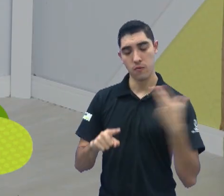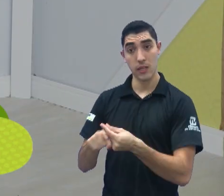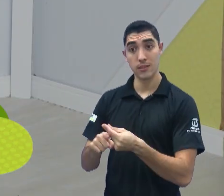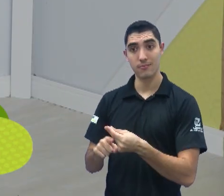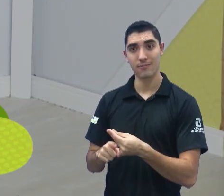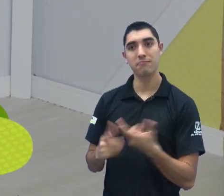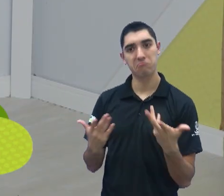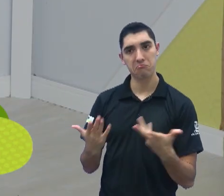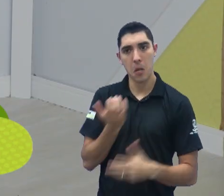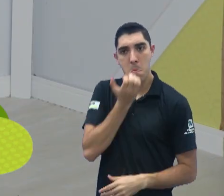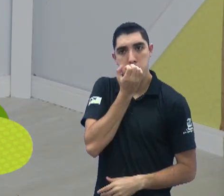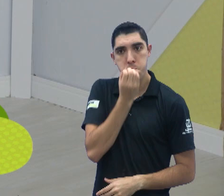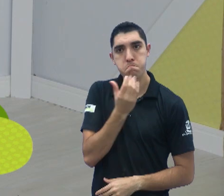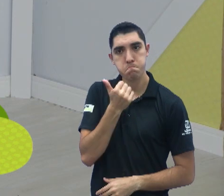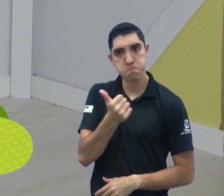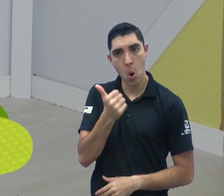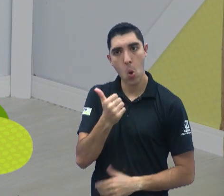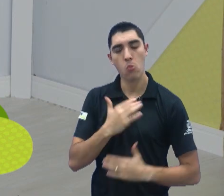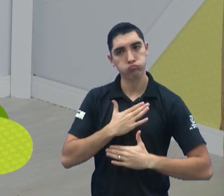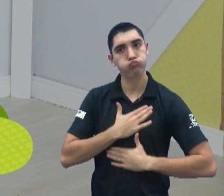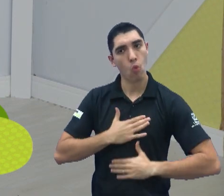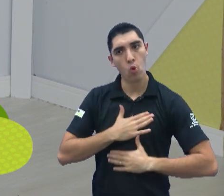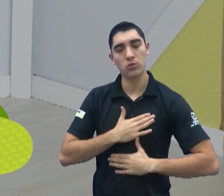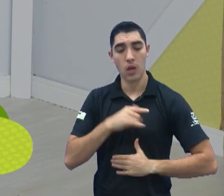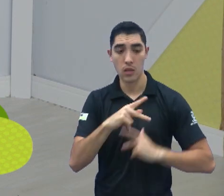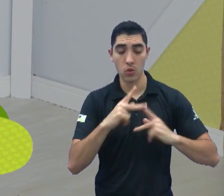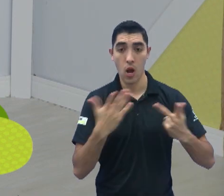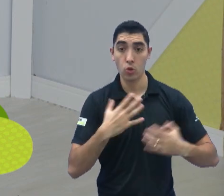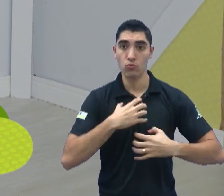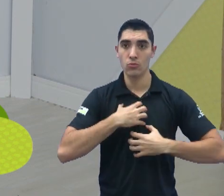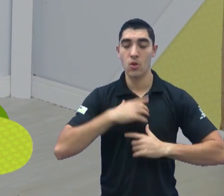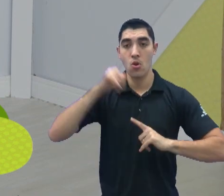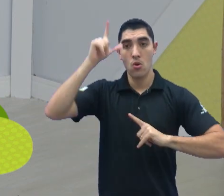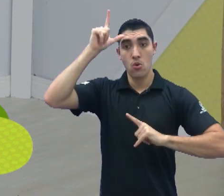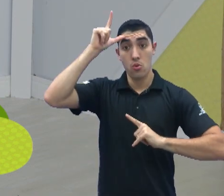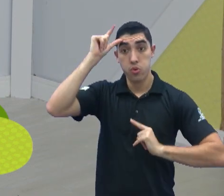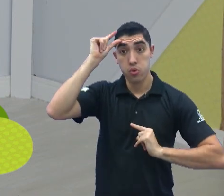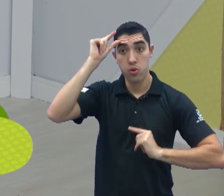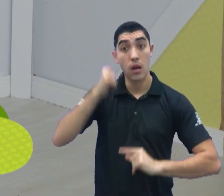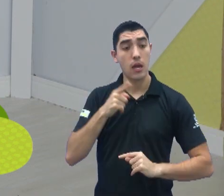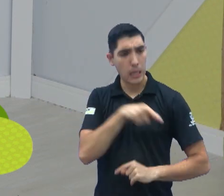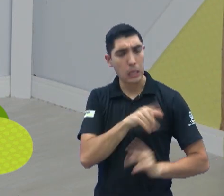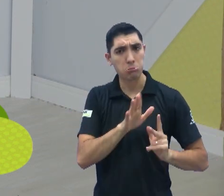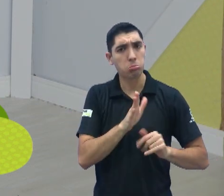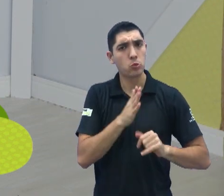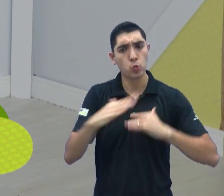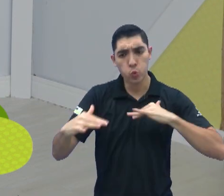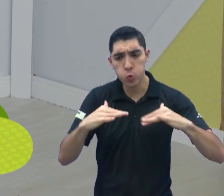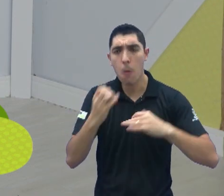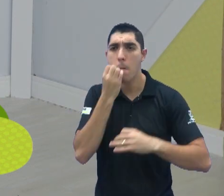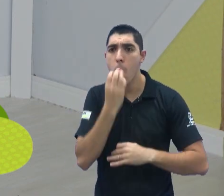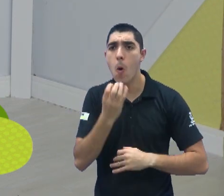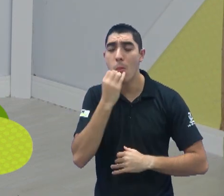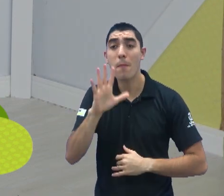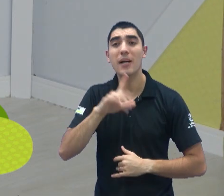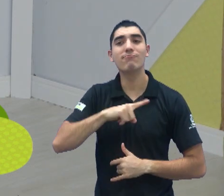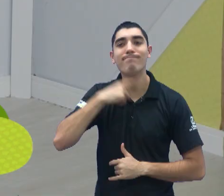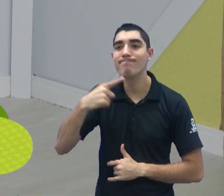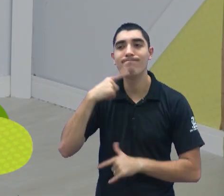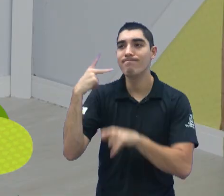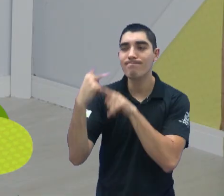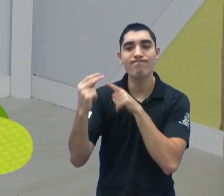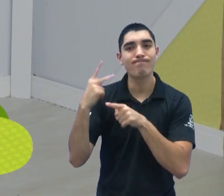Muito bom para realmente tirar um peso das costas dos jogadores que sabem que vem fazendo uma boa apresentação, mas a vitória não estava